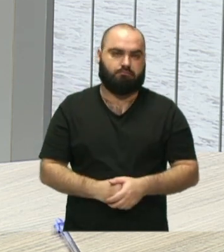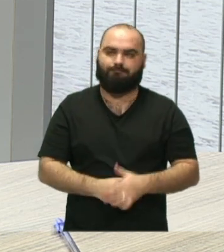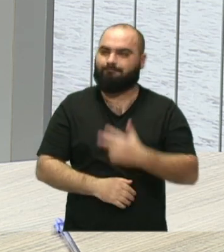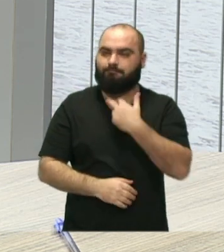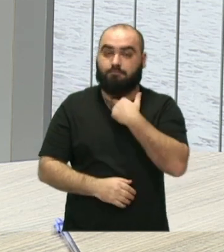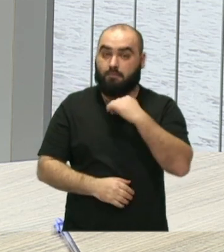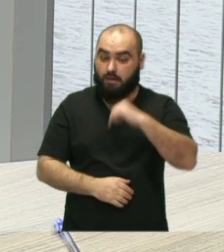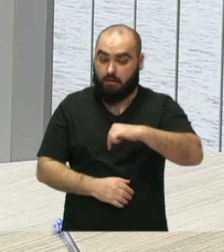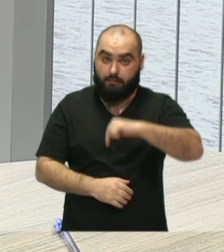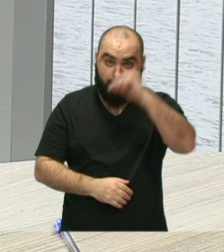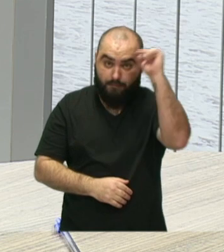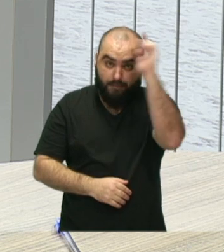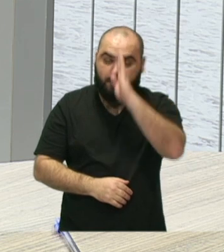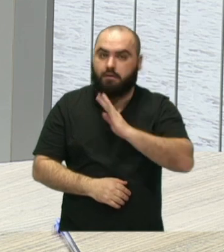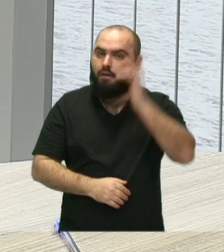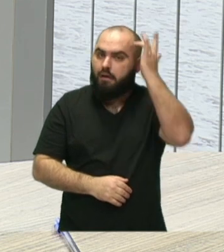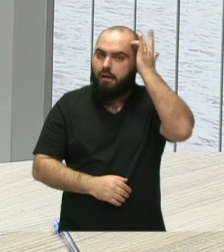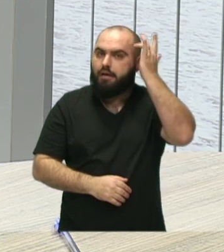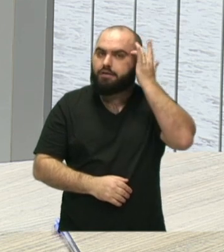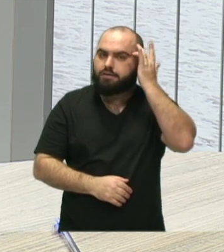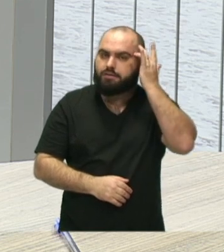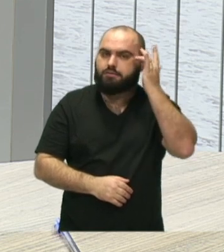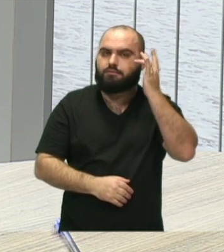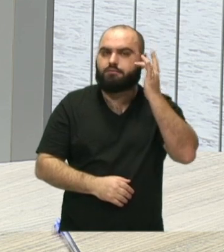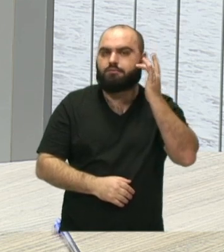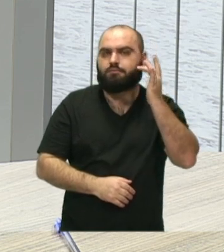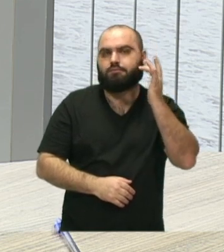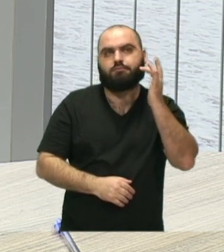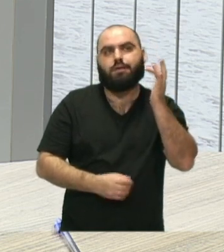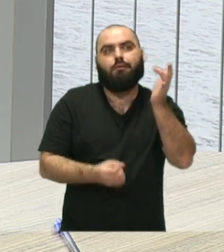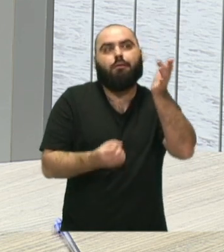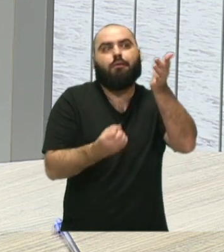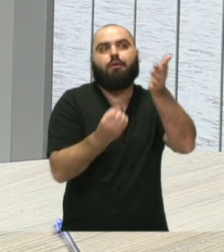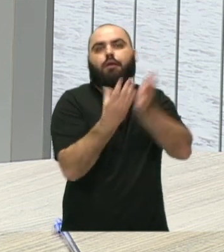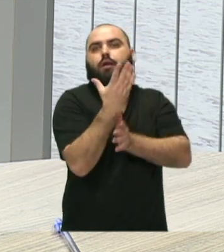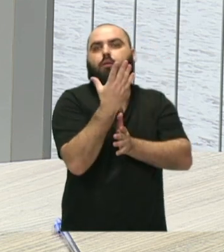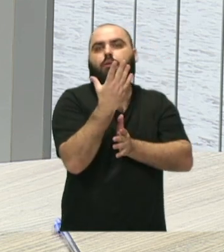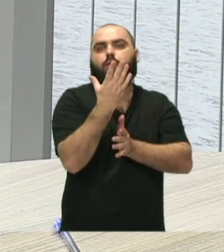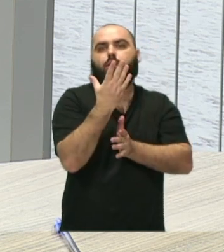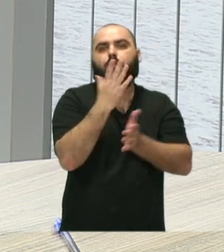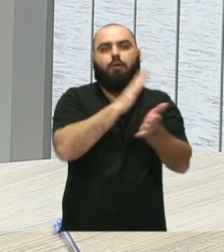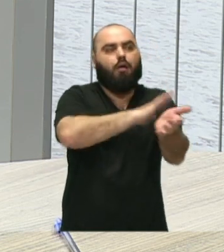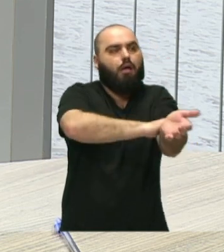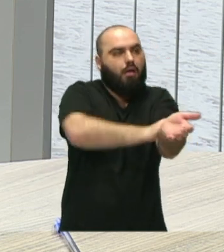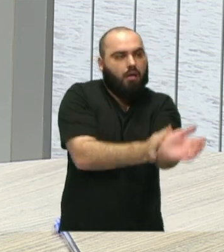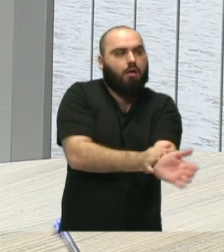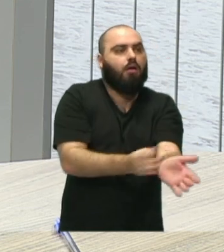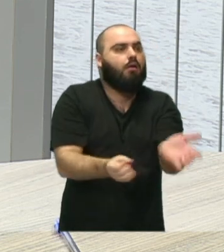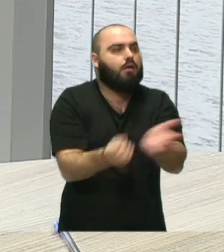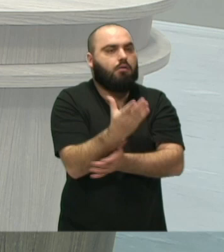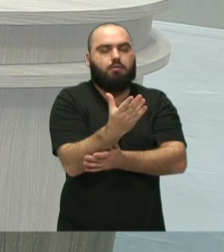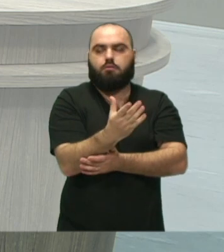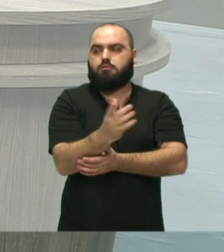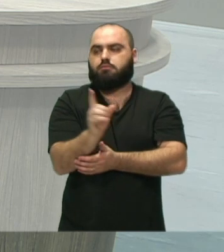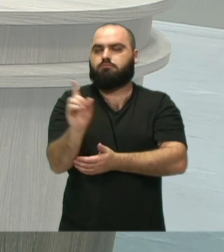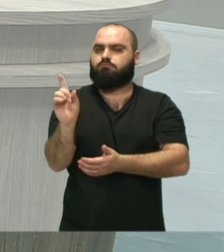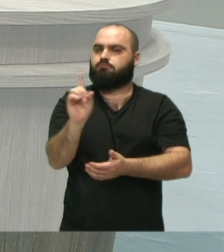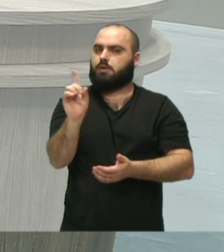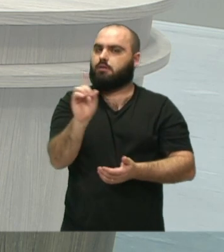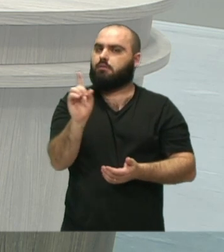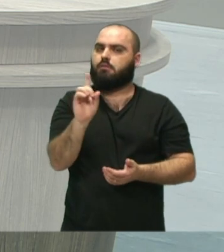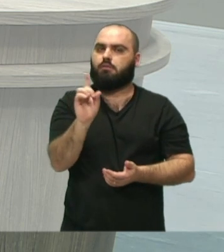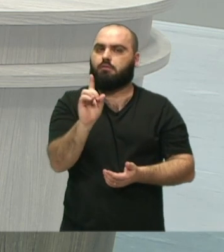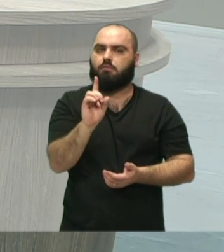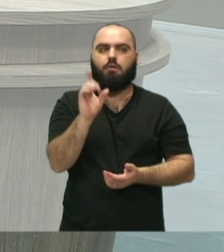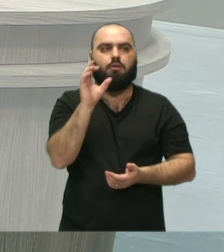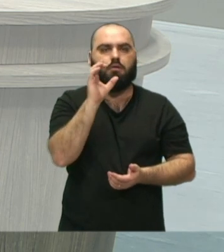Brasil é que a gente acha que o racismo foi construído de maneira aleatória, de maneira acidental, e não foi. A gente precisa estudar